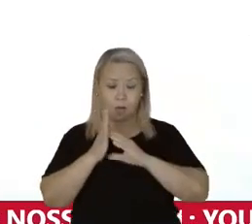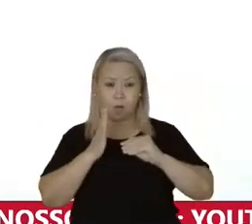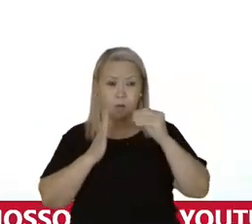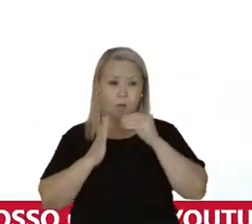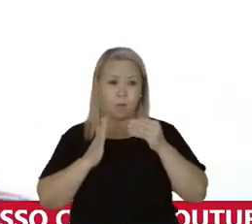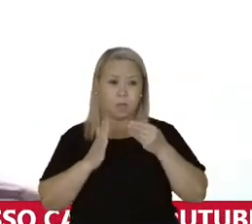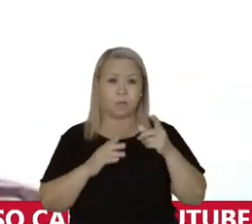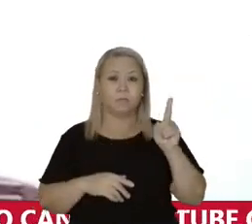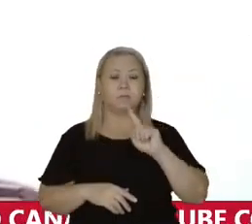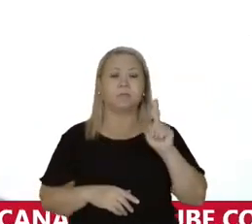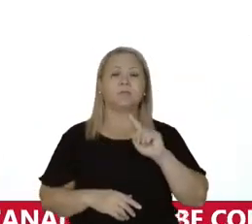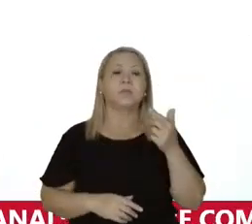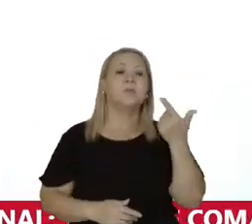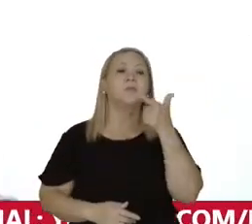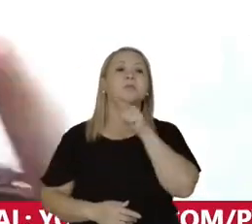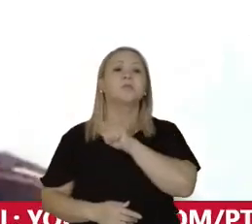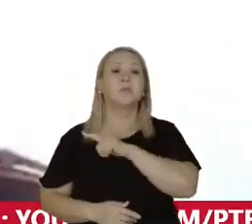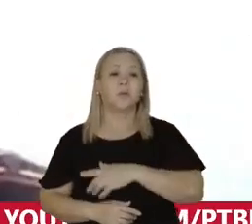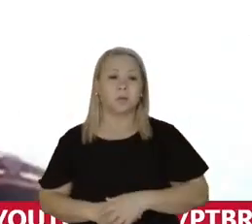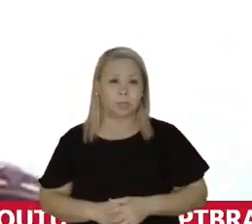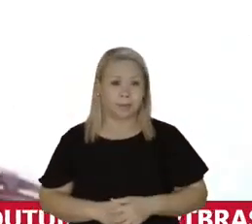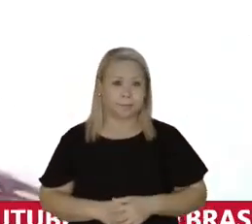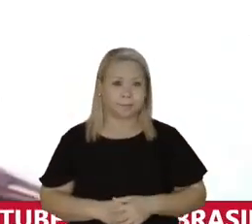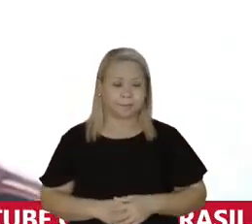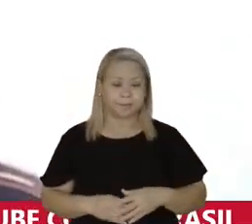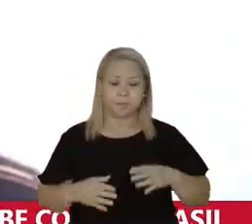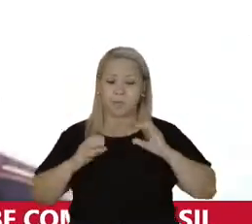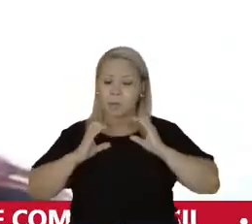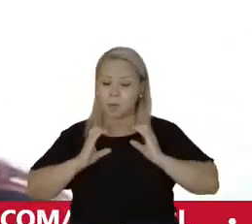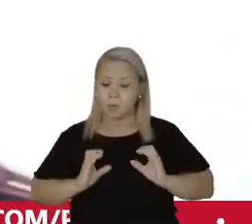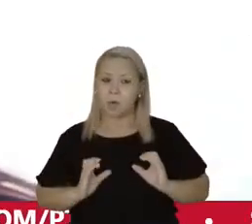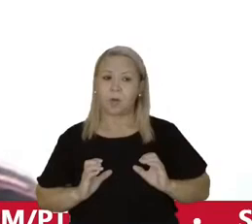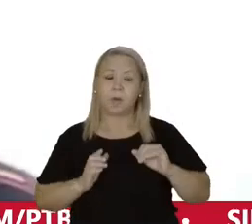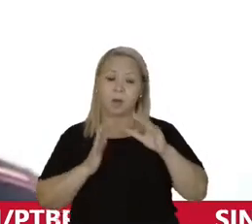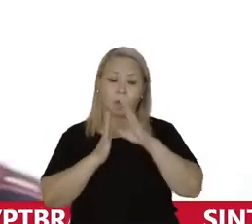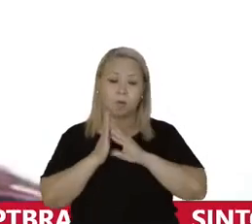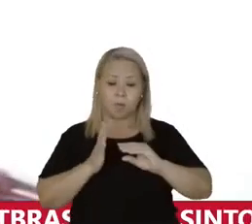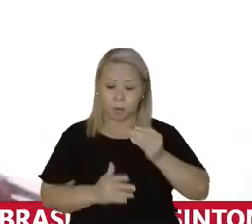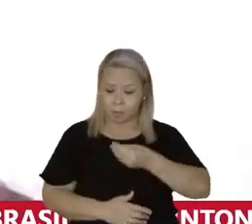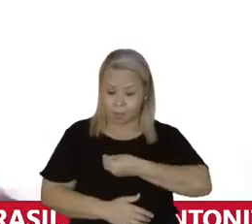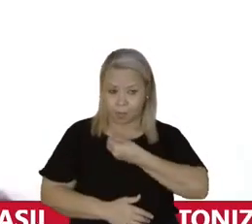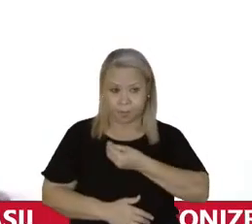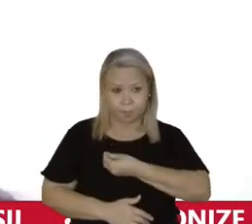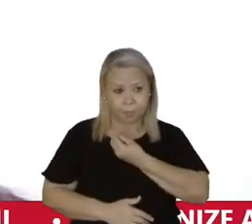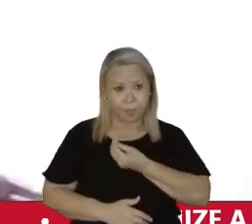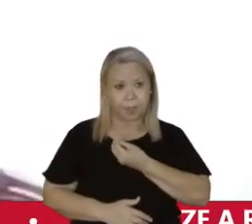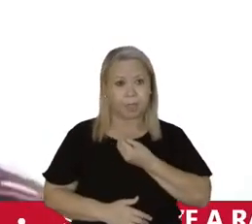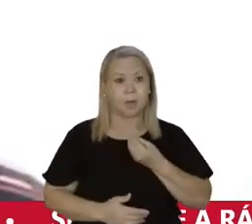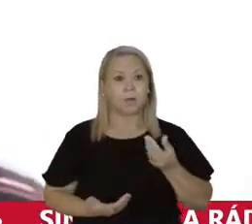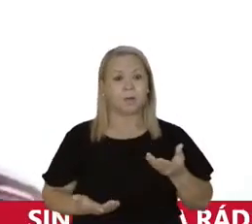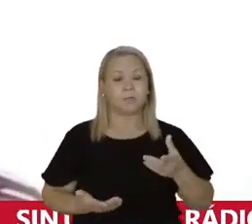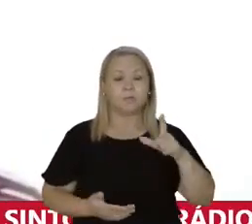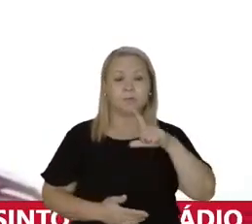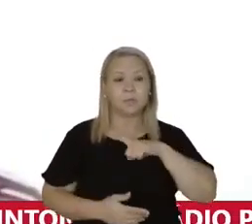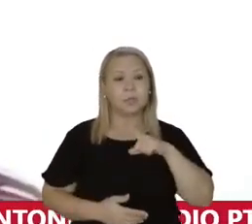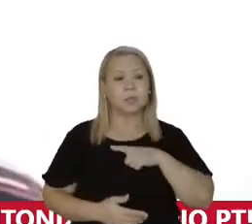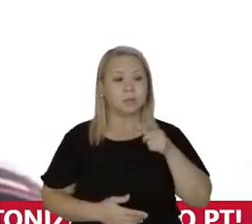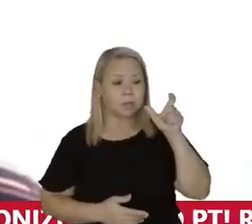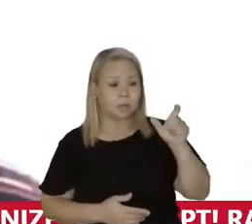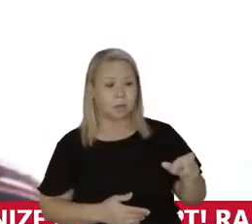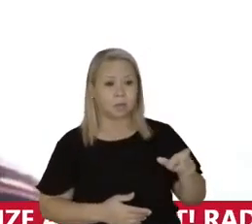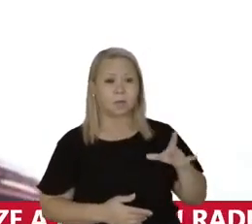que inatingível, né? Um padrão de comportamento, é um padrão de vida, é um padrão de existência, que ele